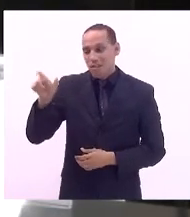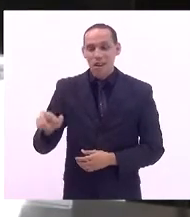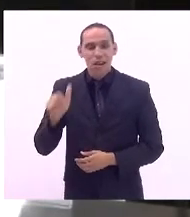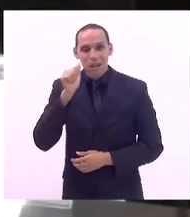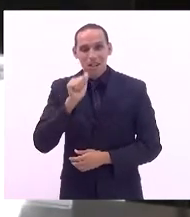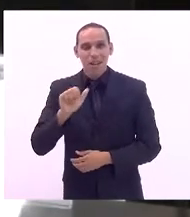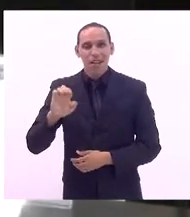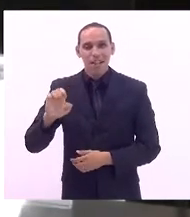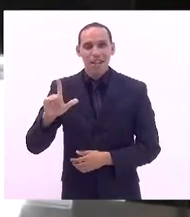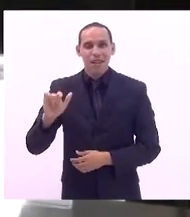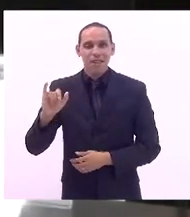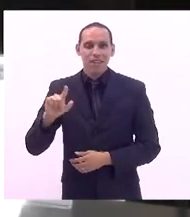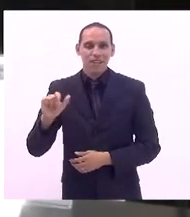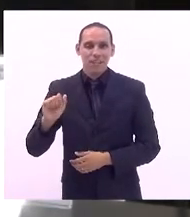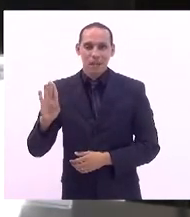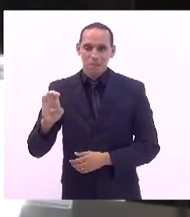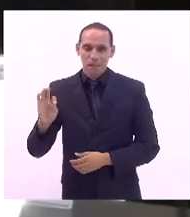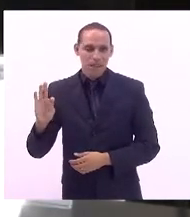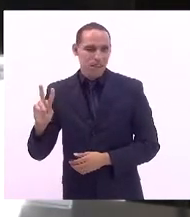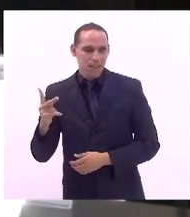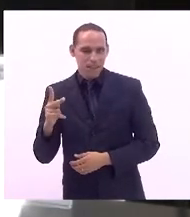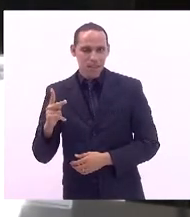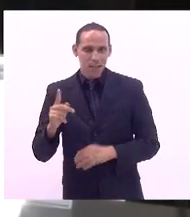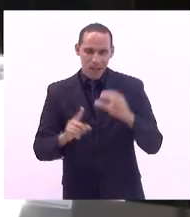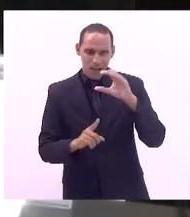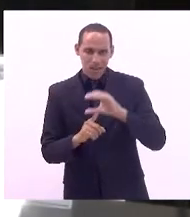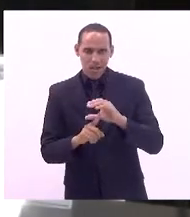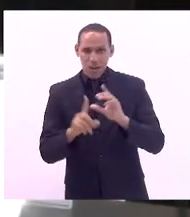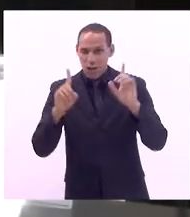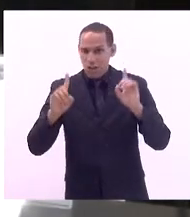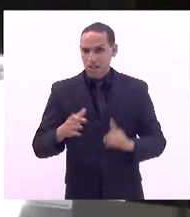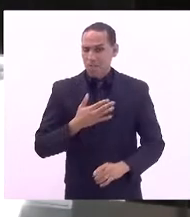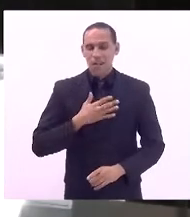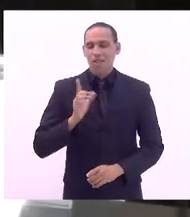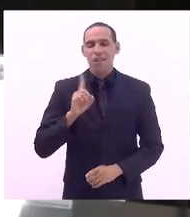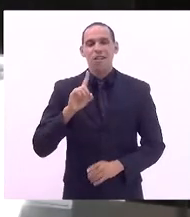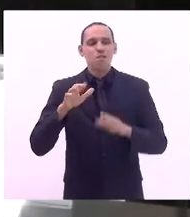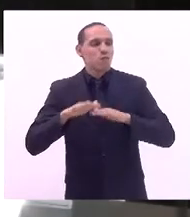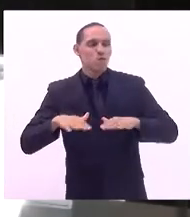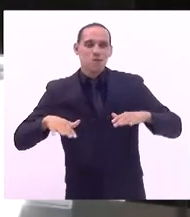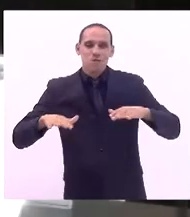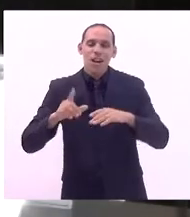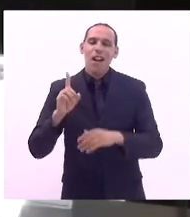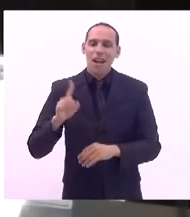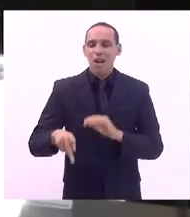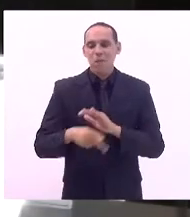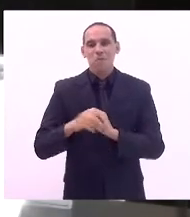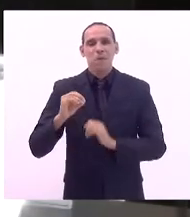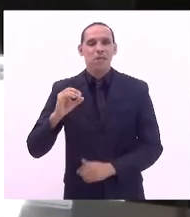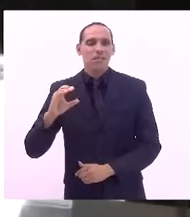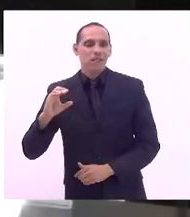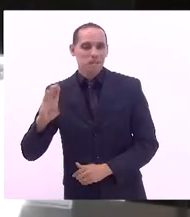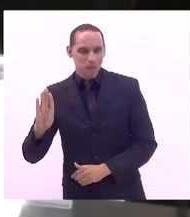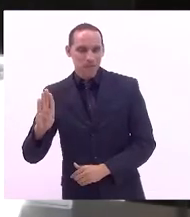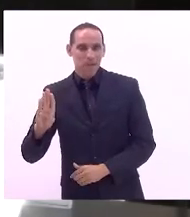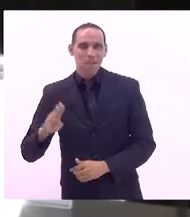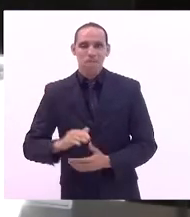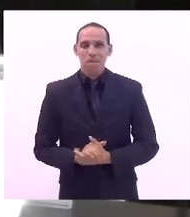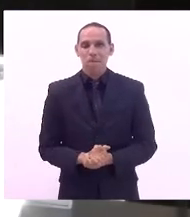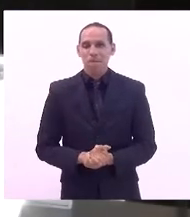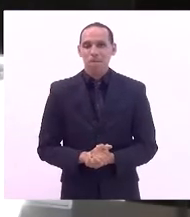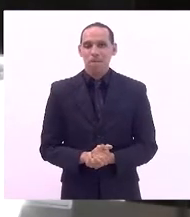Capelania no direito meu pé direito de todas Essa é a Capelania da os capelães do Brasil